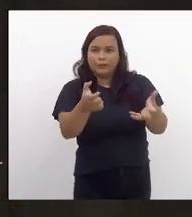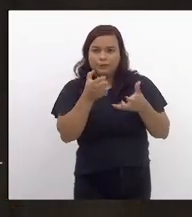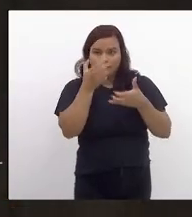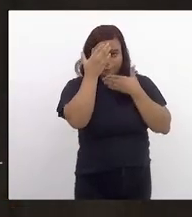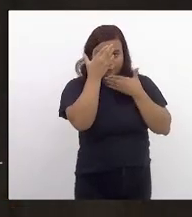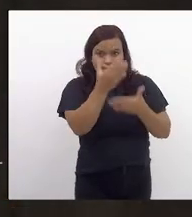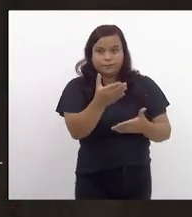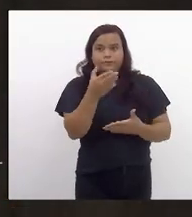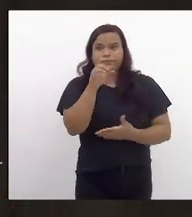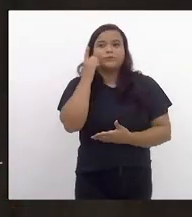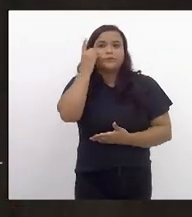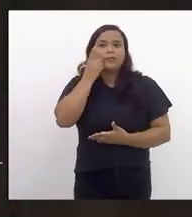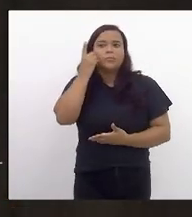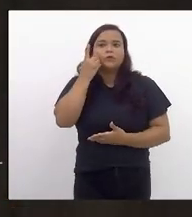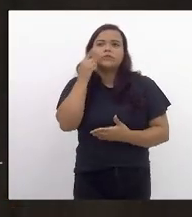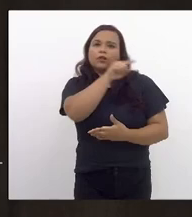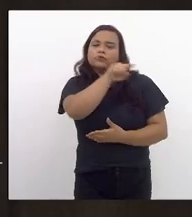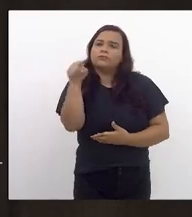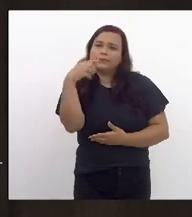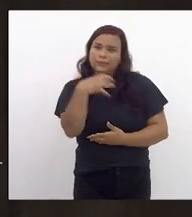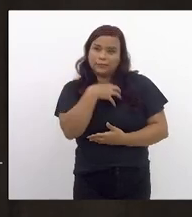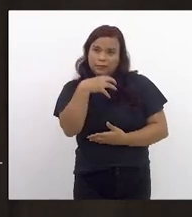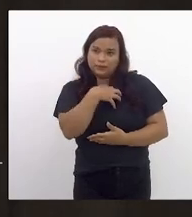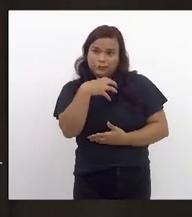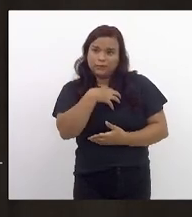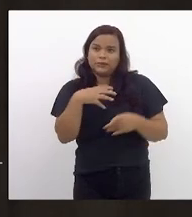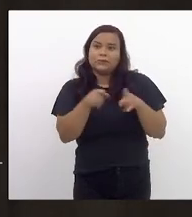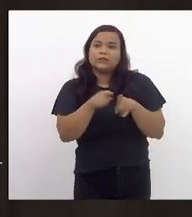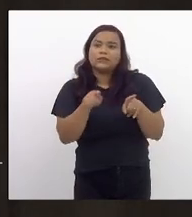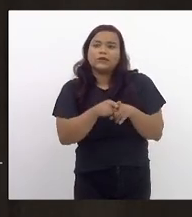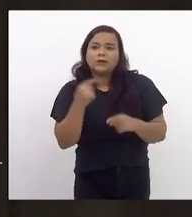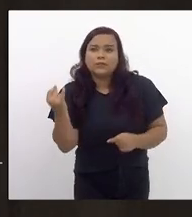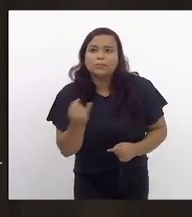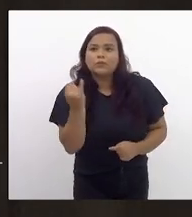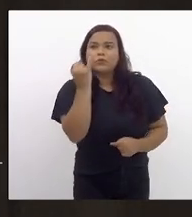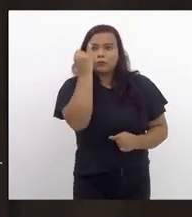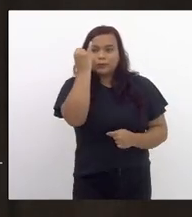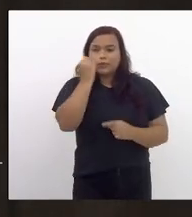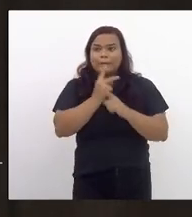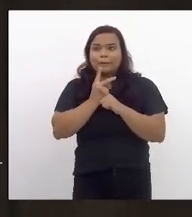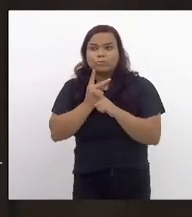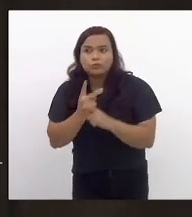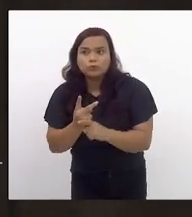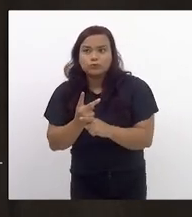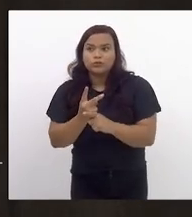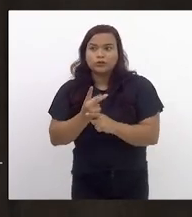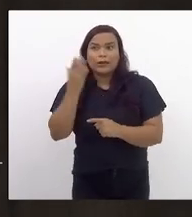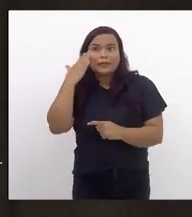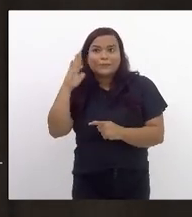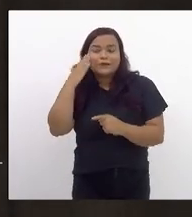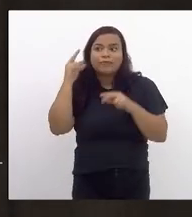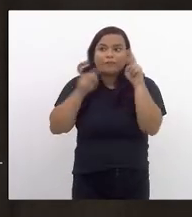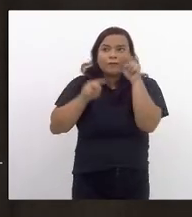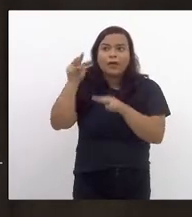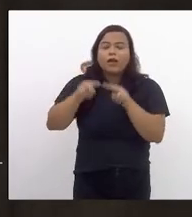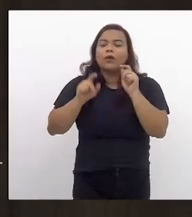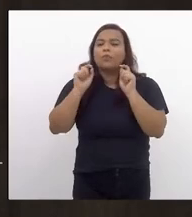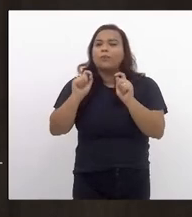pela sensibilidade, a importância de buscarmos um entendimento nesse sentido em